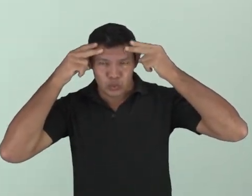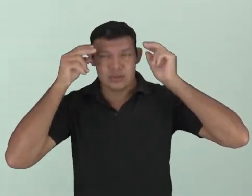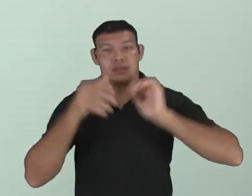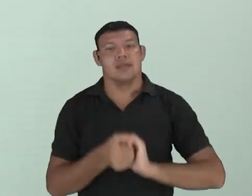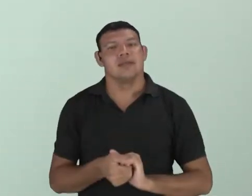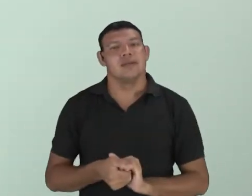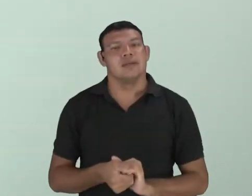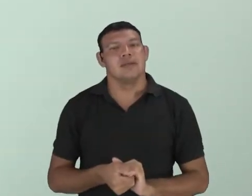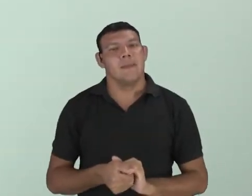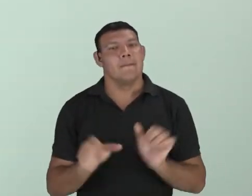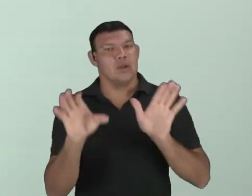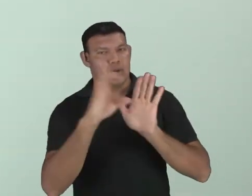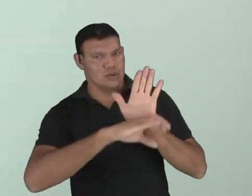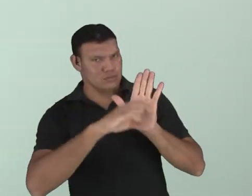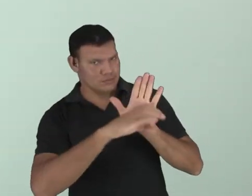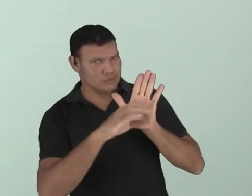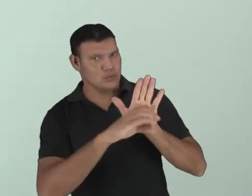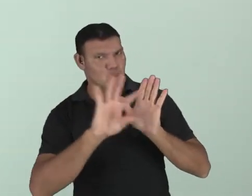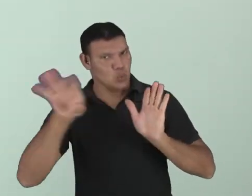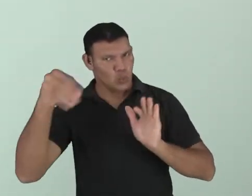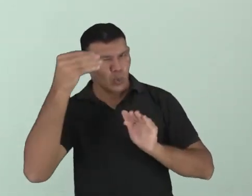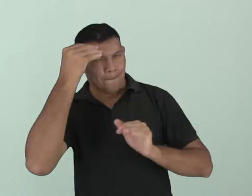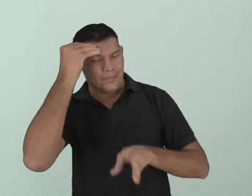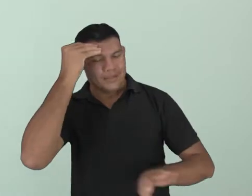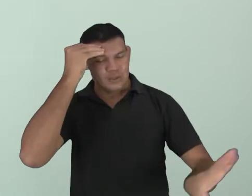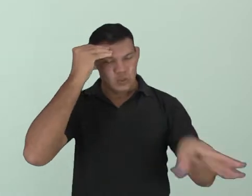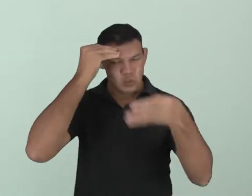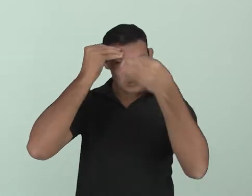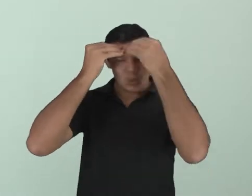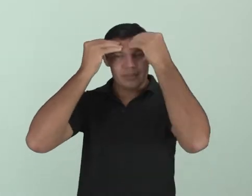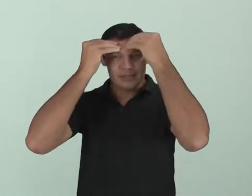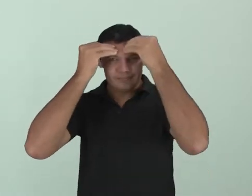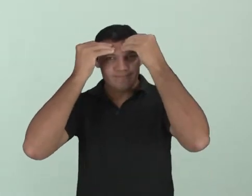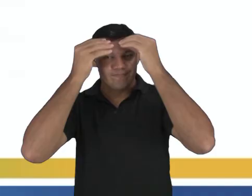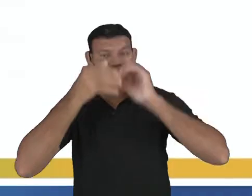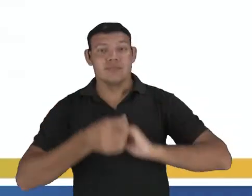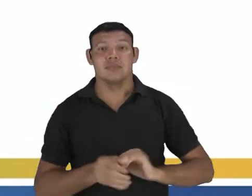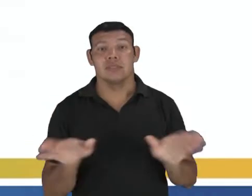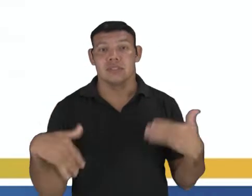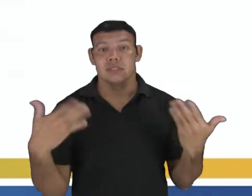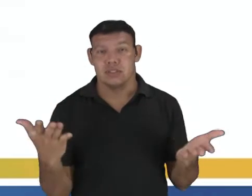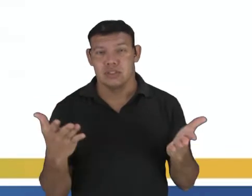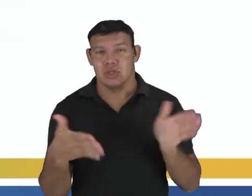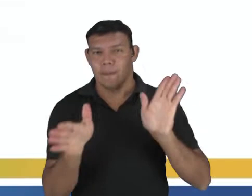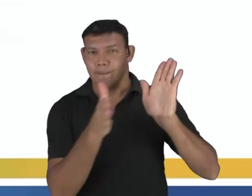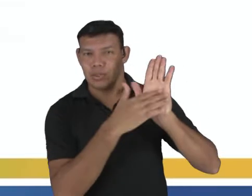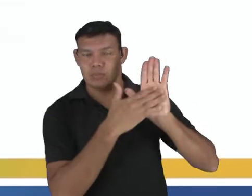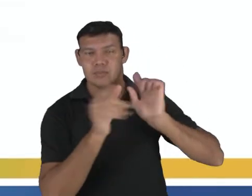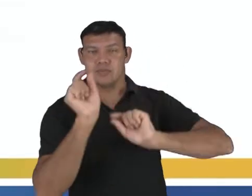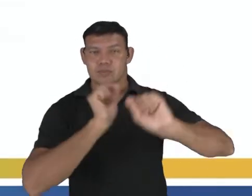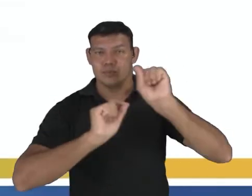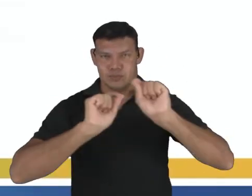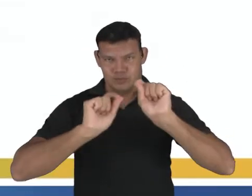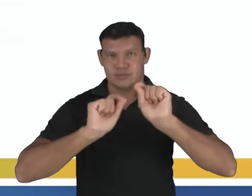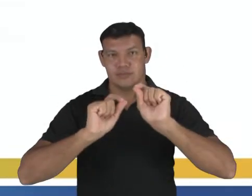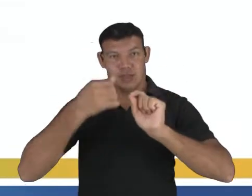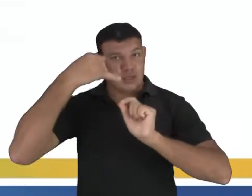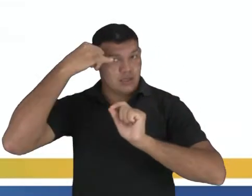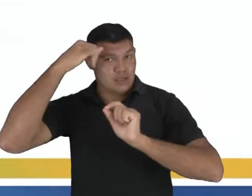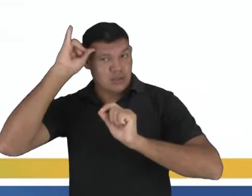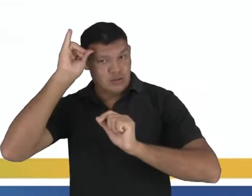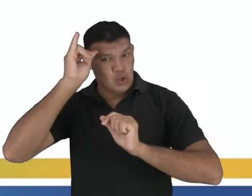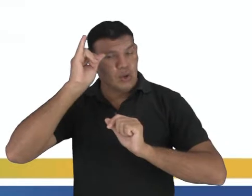geradas para que esse conteúdo realmente seja fixado, né? Então, o que ela propõe para evitar